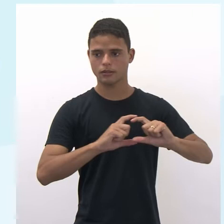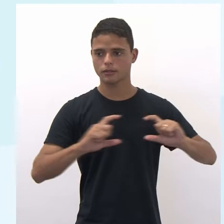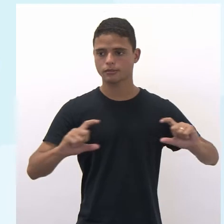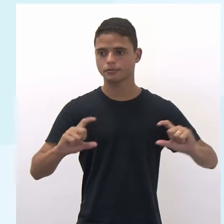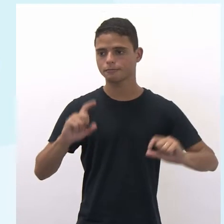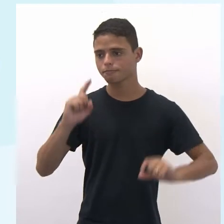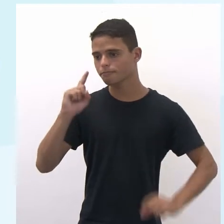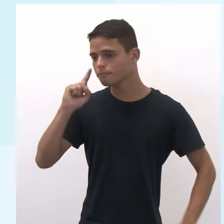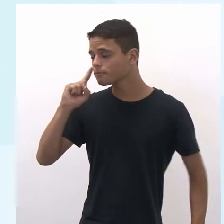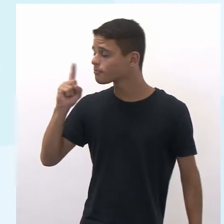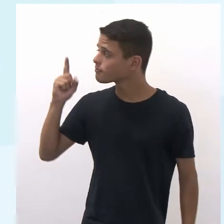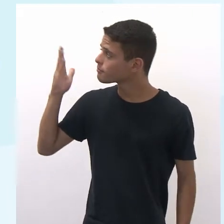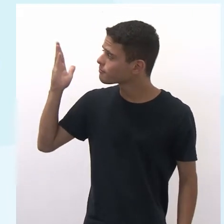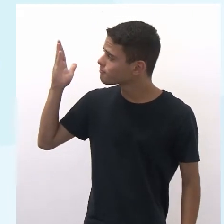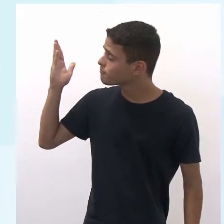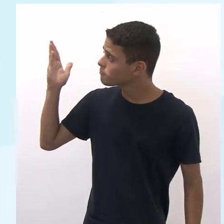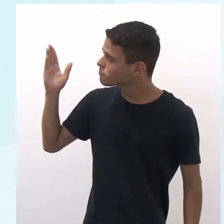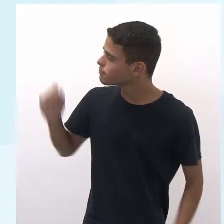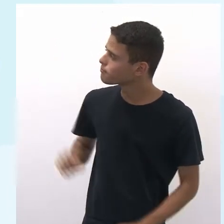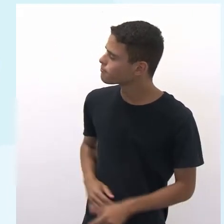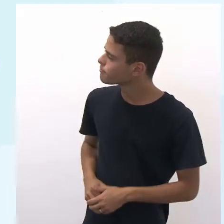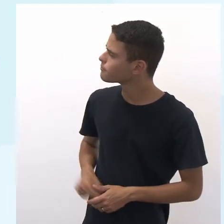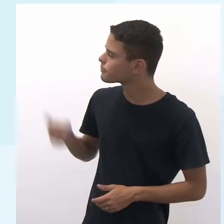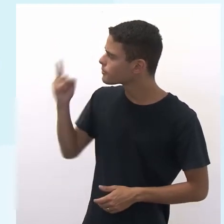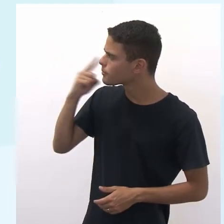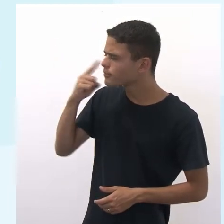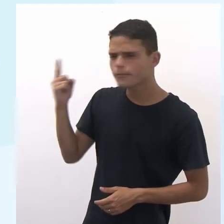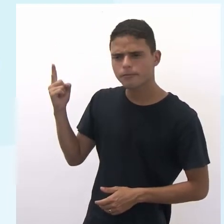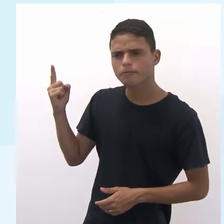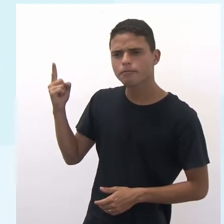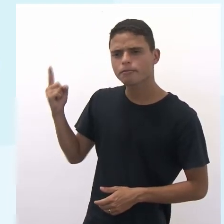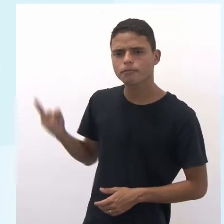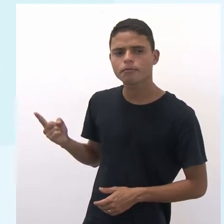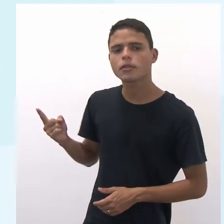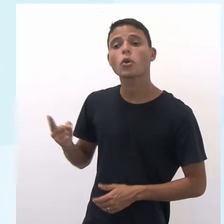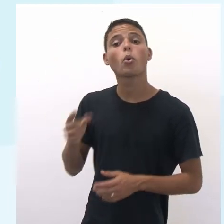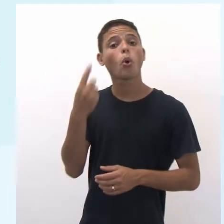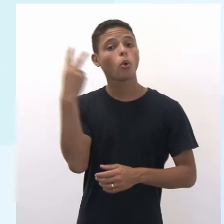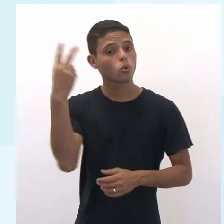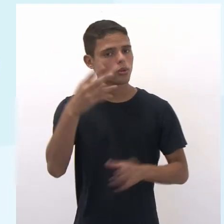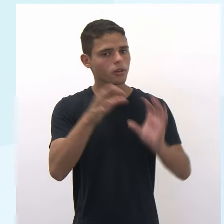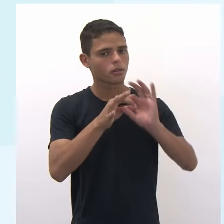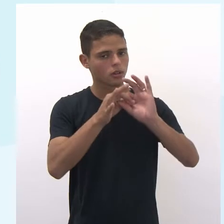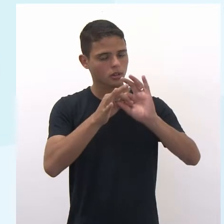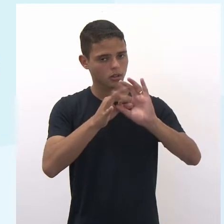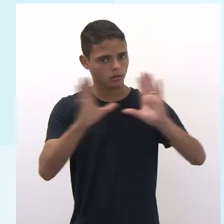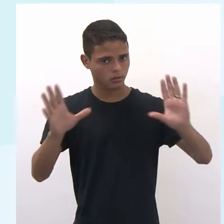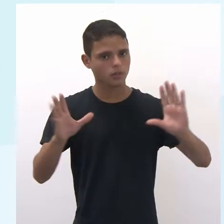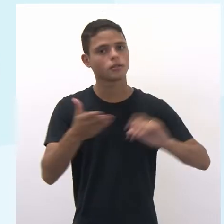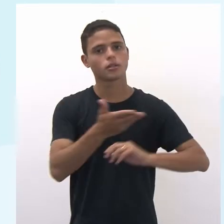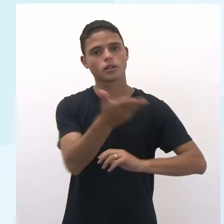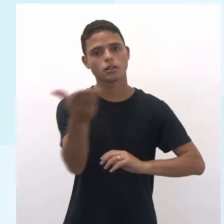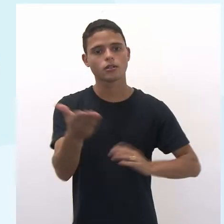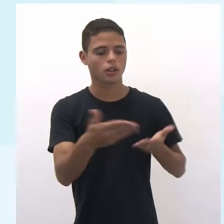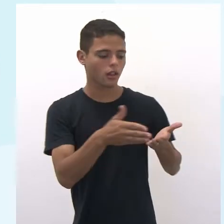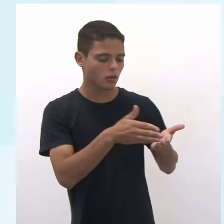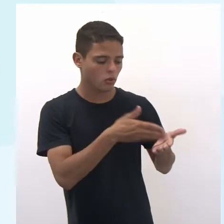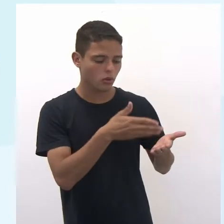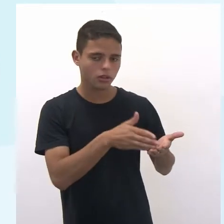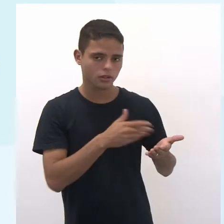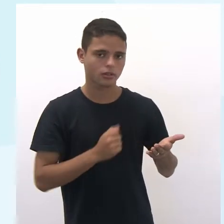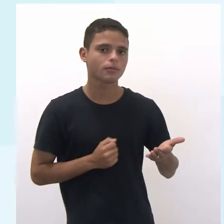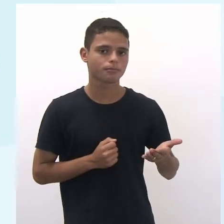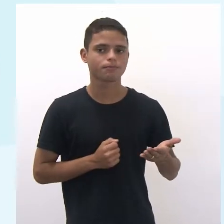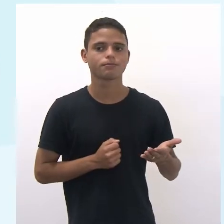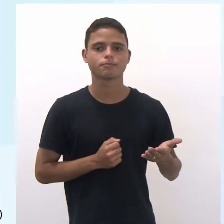aí. Esses dois recursos, eles estão disponíveis para vocês no caderno.